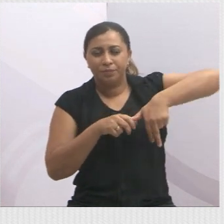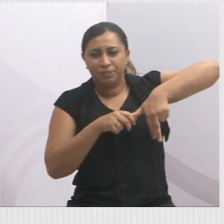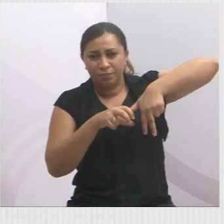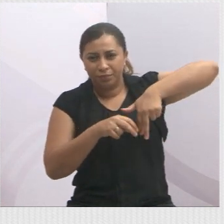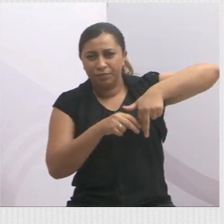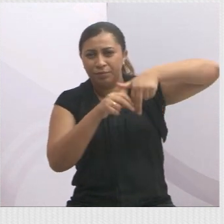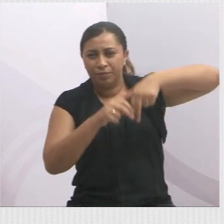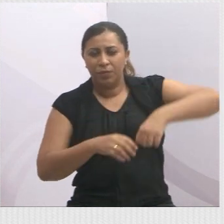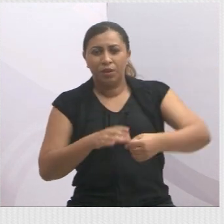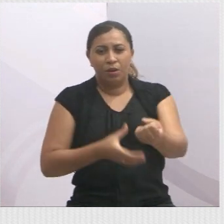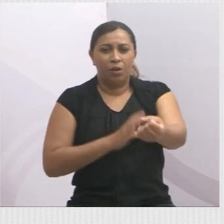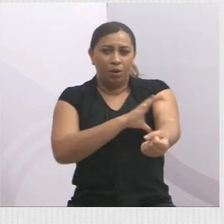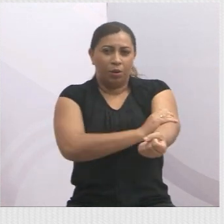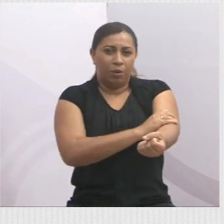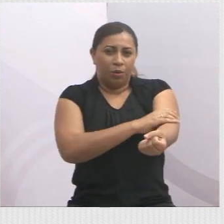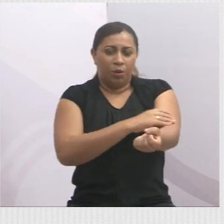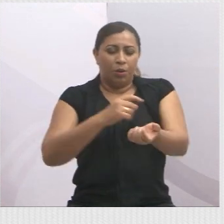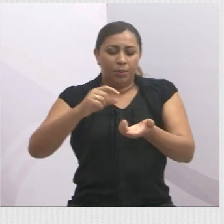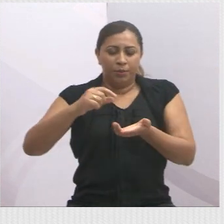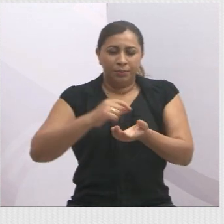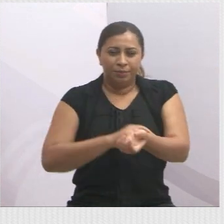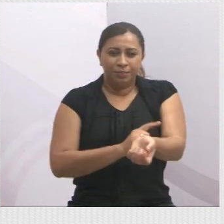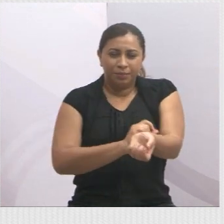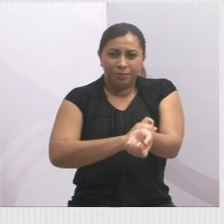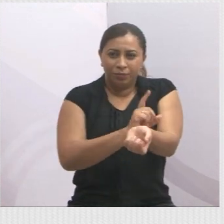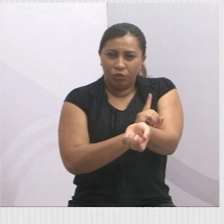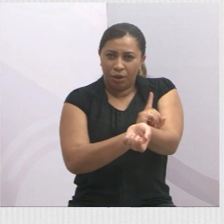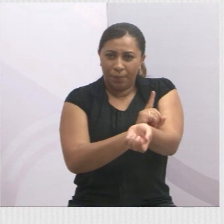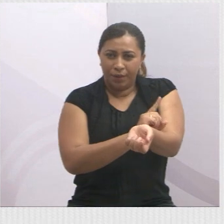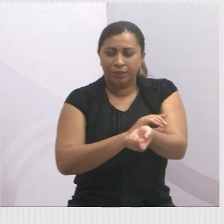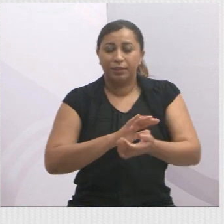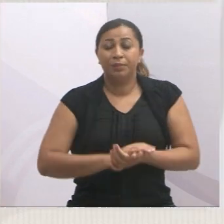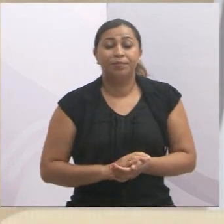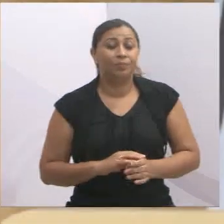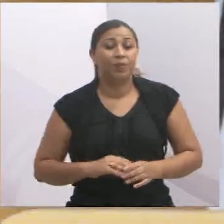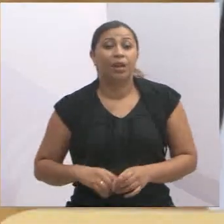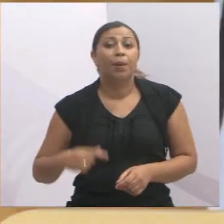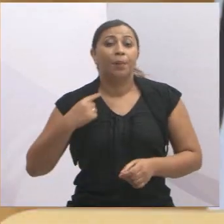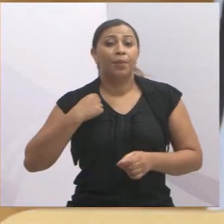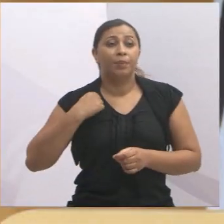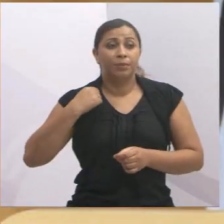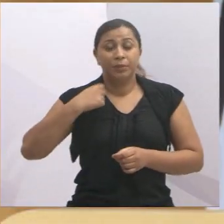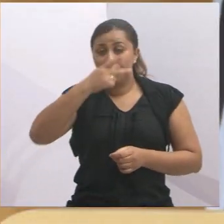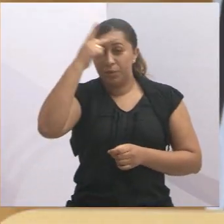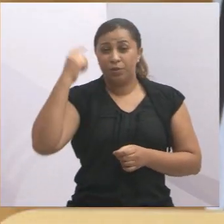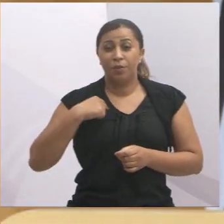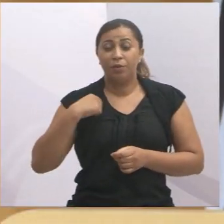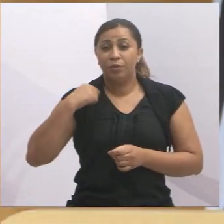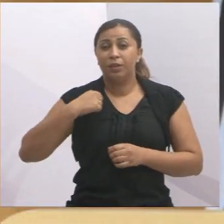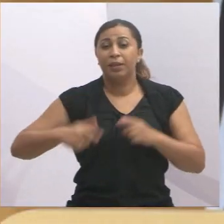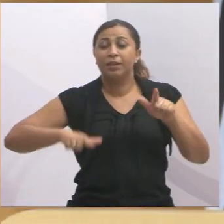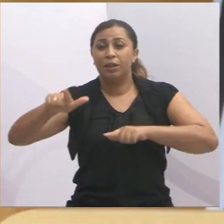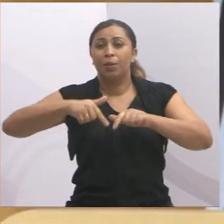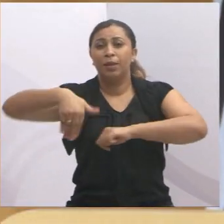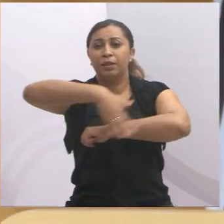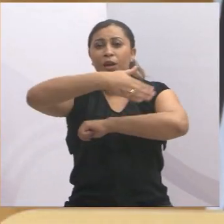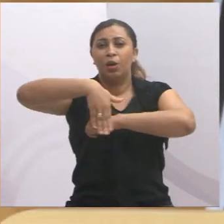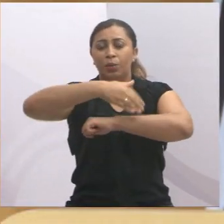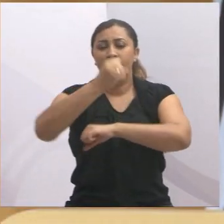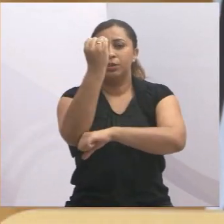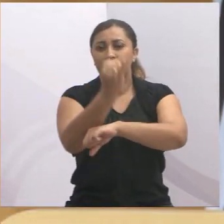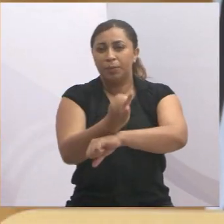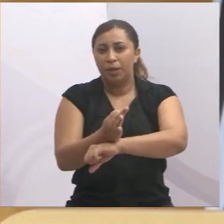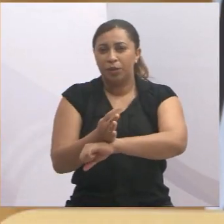pressão, medidor de glicemia e outros. Uma equipe de voluntários que trabalham pelas ruas da cidade todas as